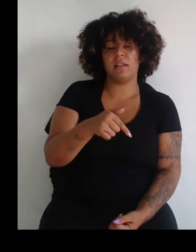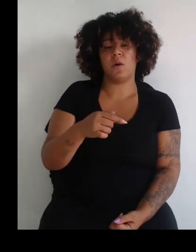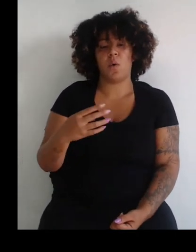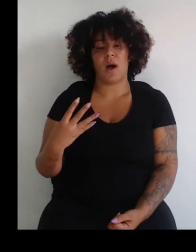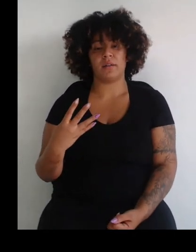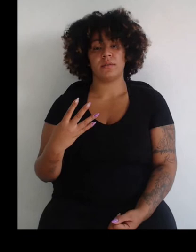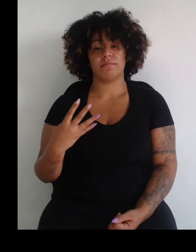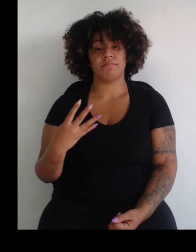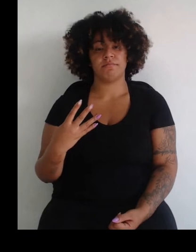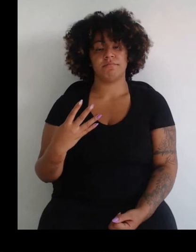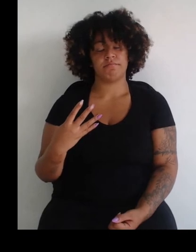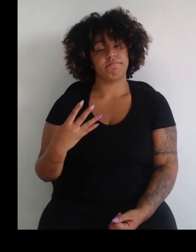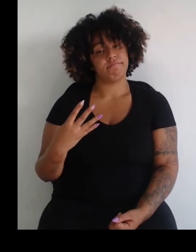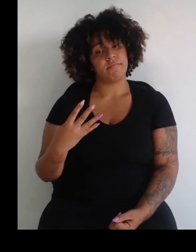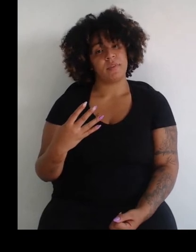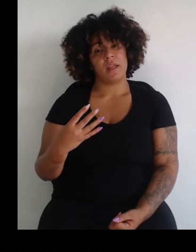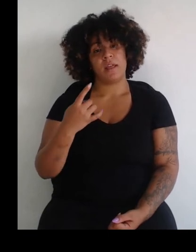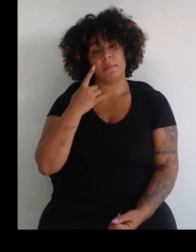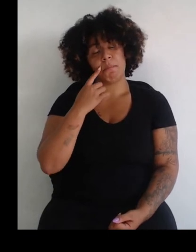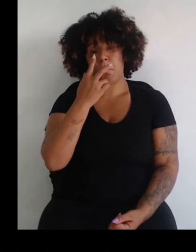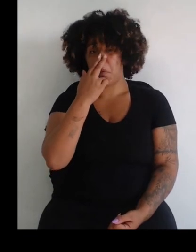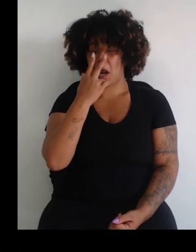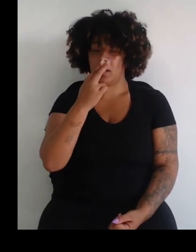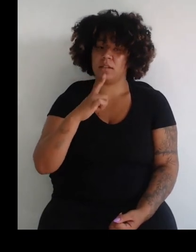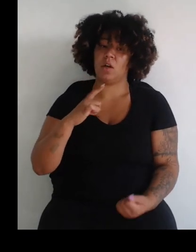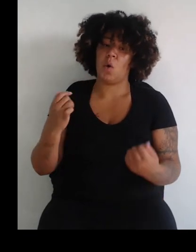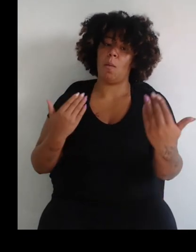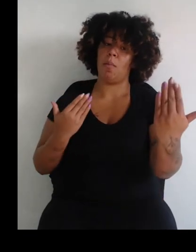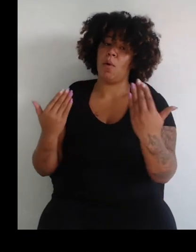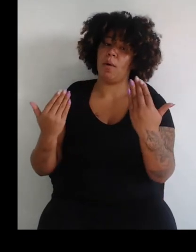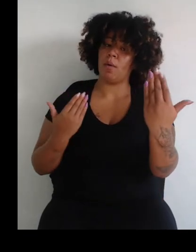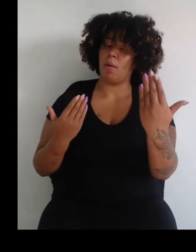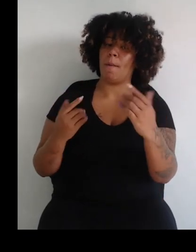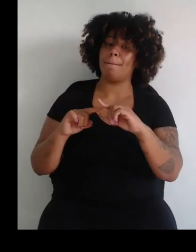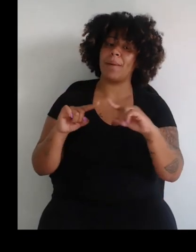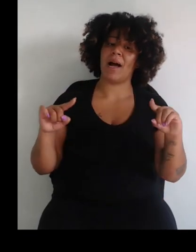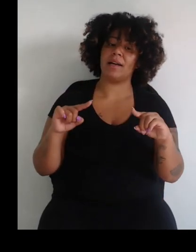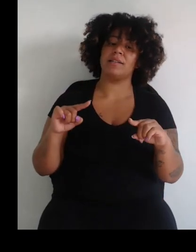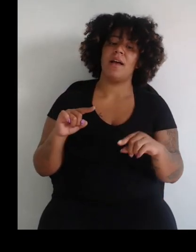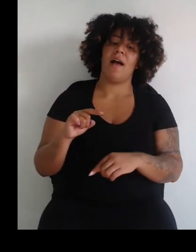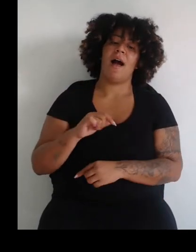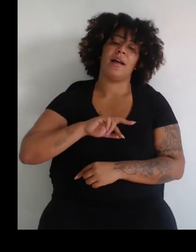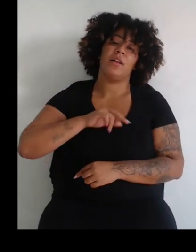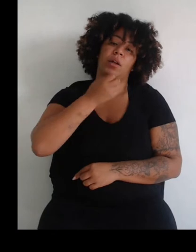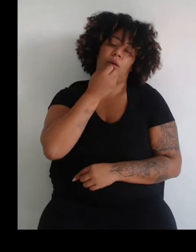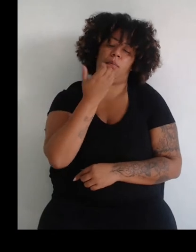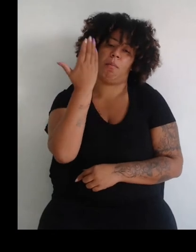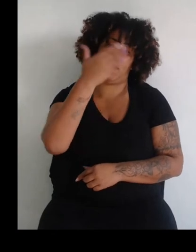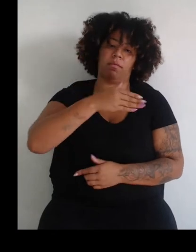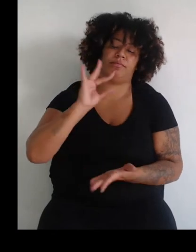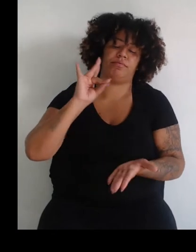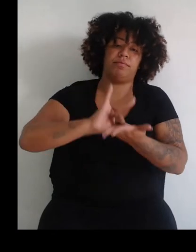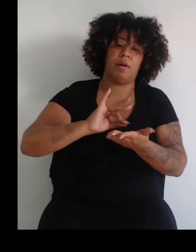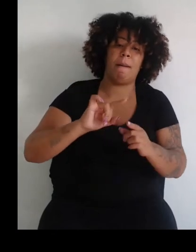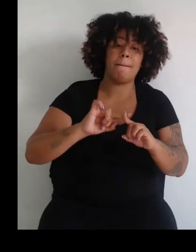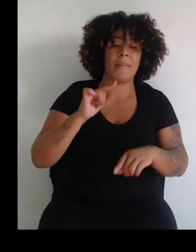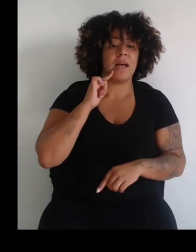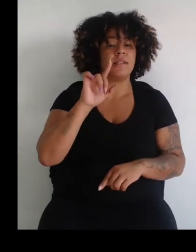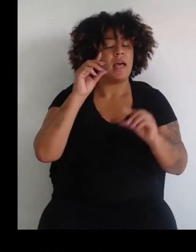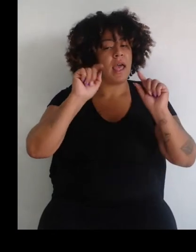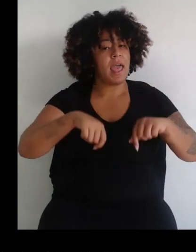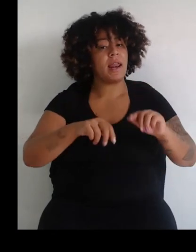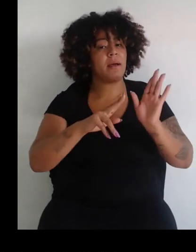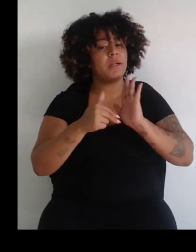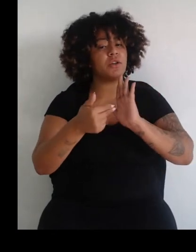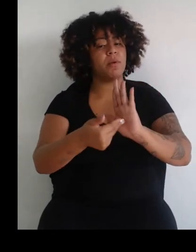nas cabeças anteriores seria muito cedo para isso no entanto Parece que em dois momentos dessa Auto representação do Bacon em público na